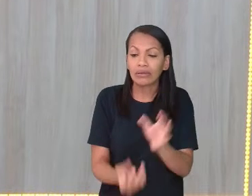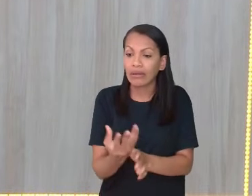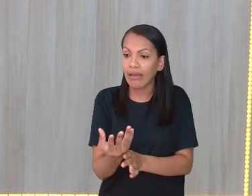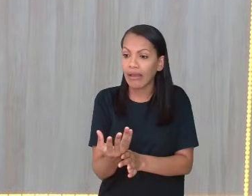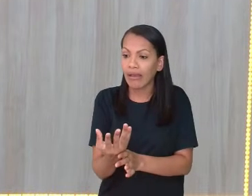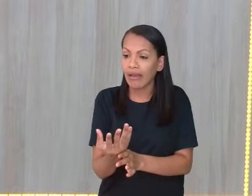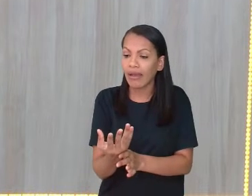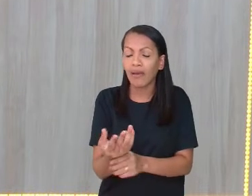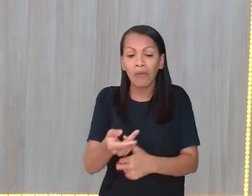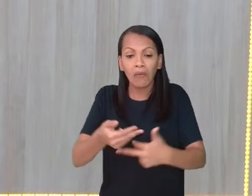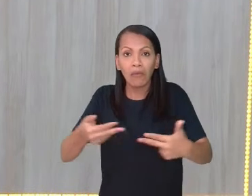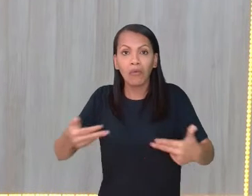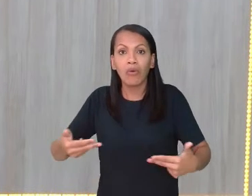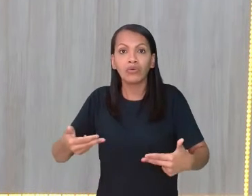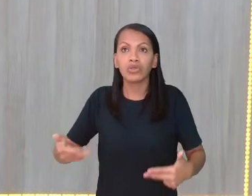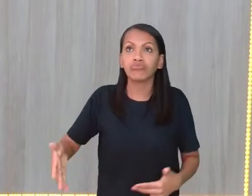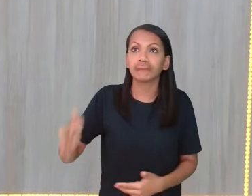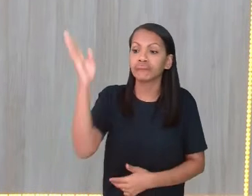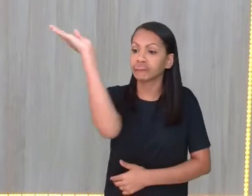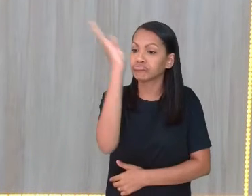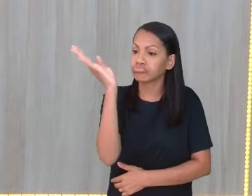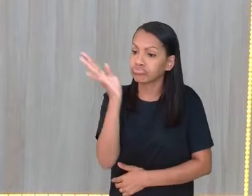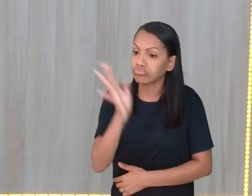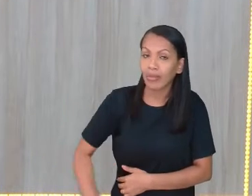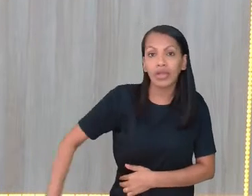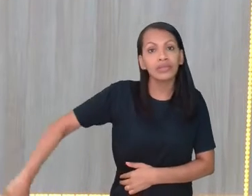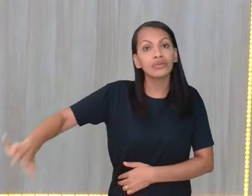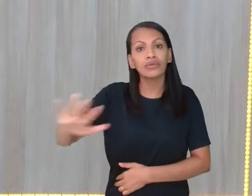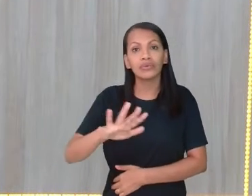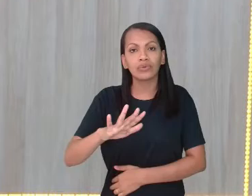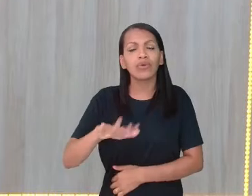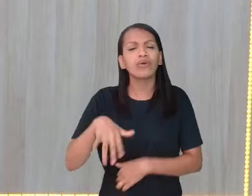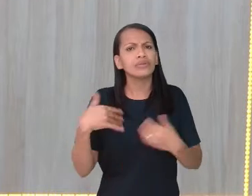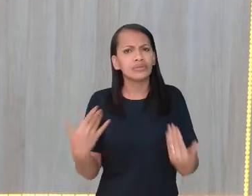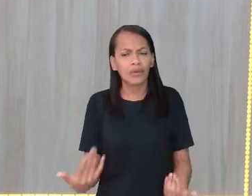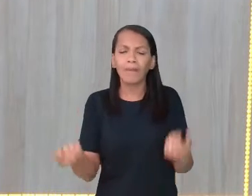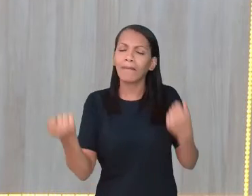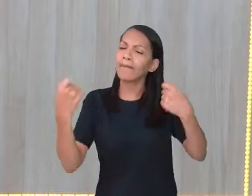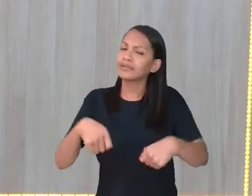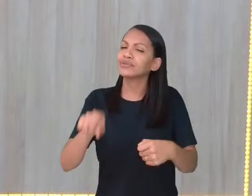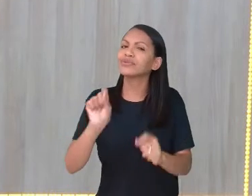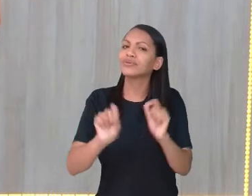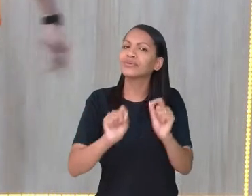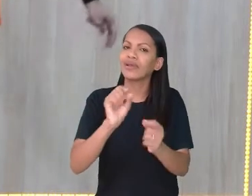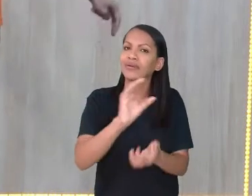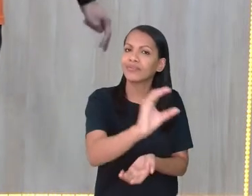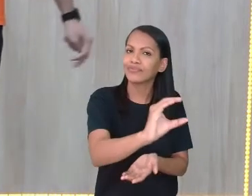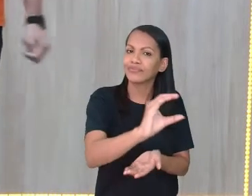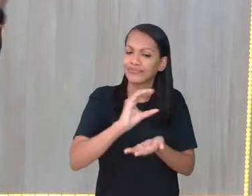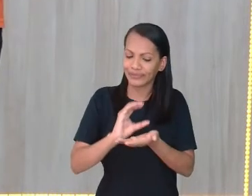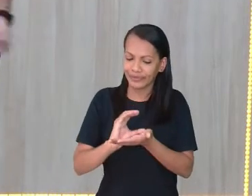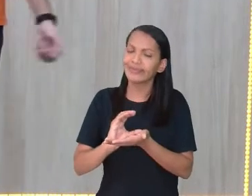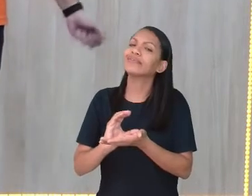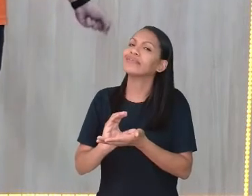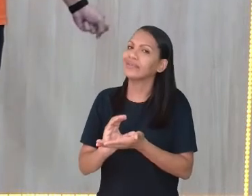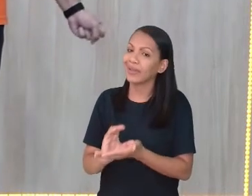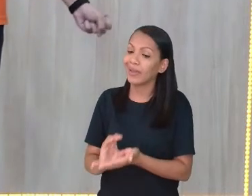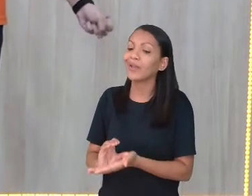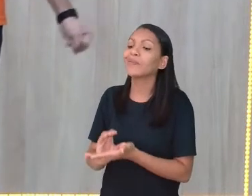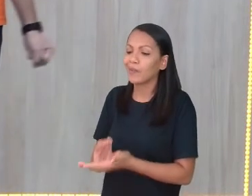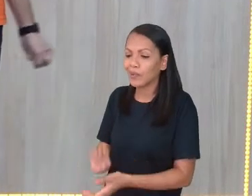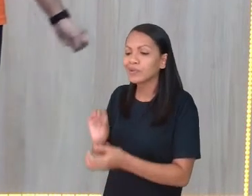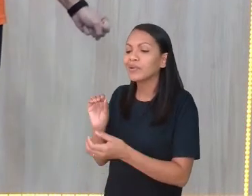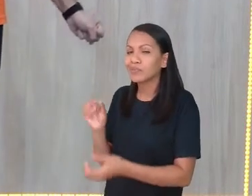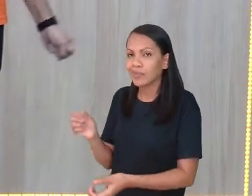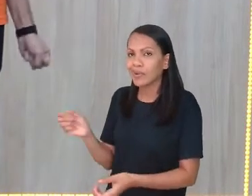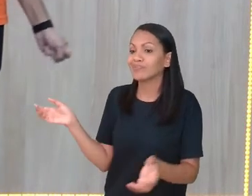assegurado e protegido pelos investimentos e pela nossa Constituição, que está aí colocando isso para a gente.